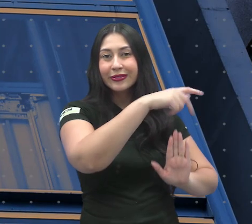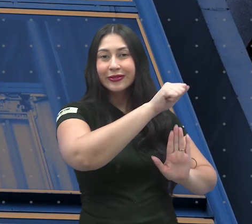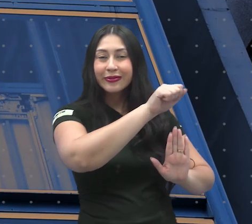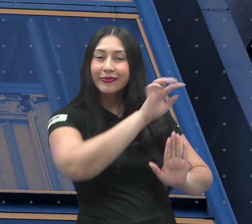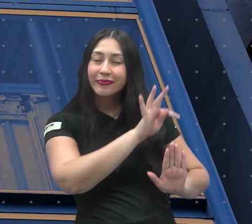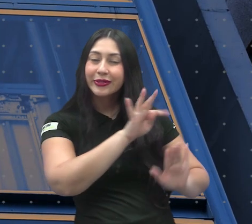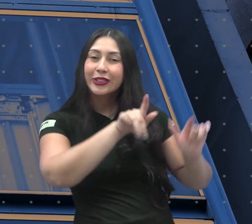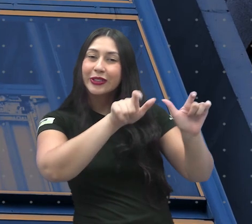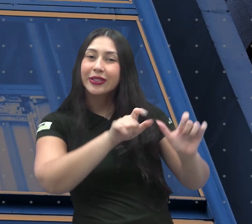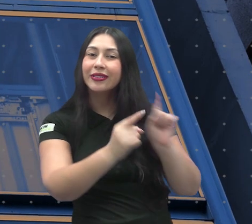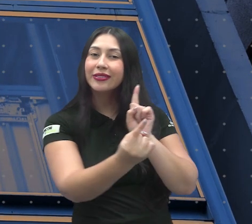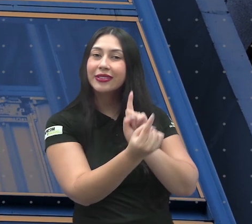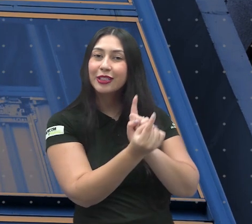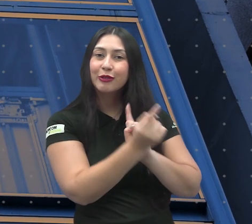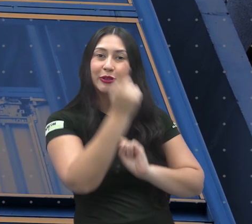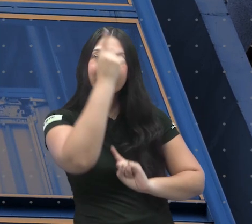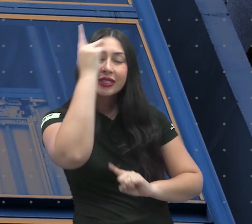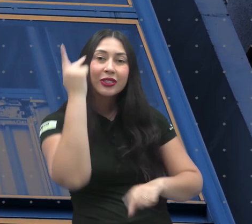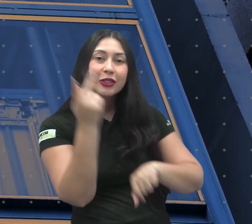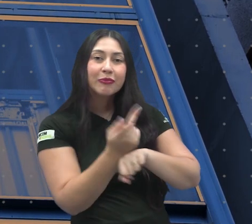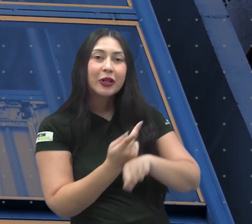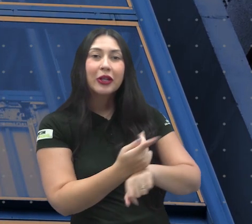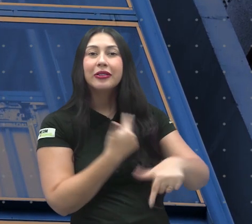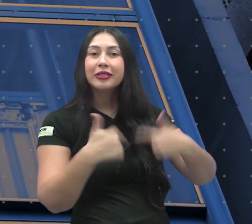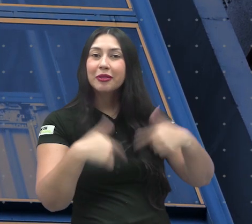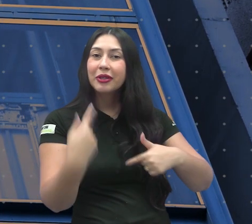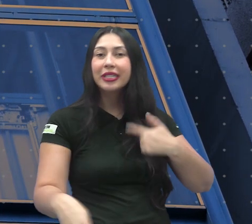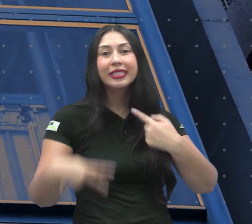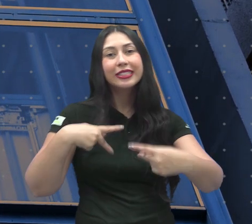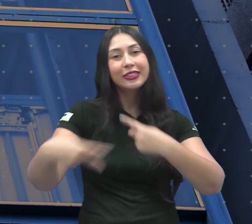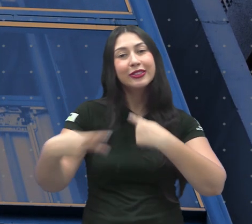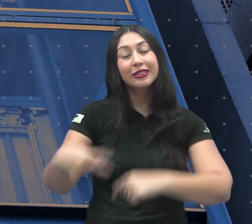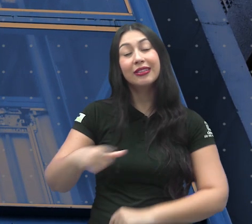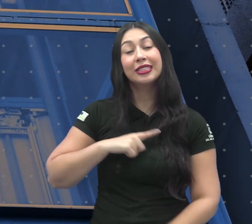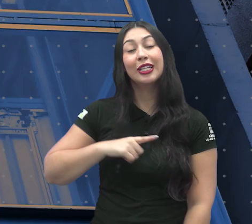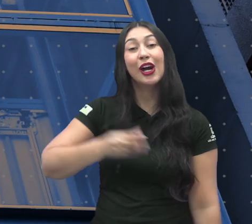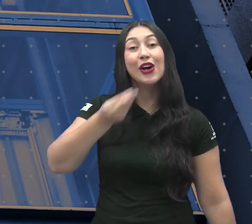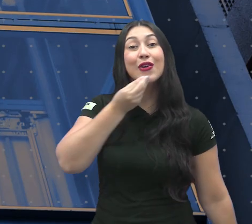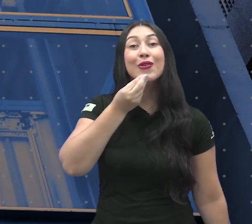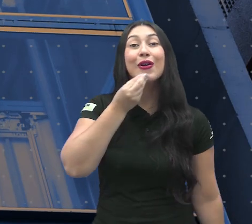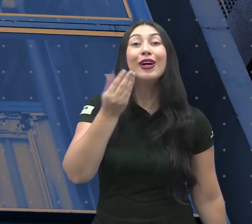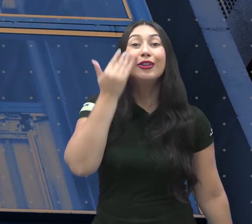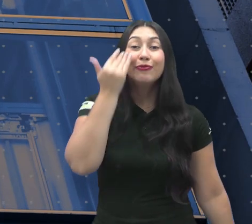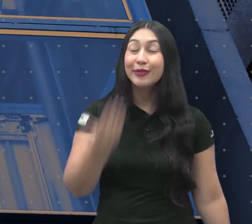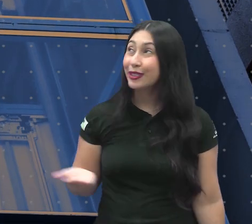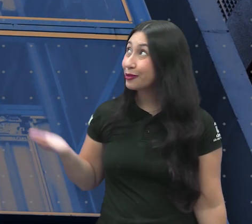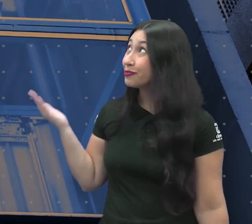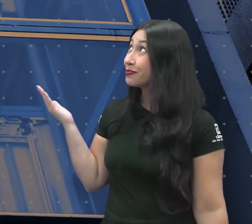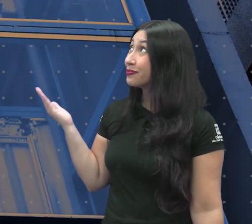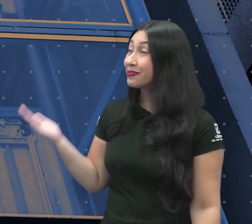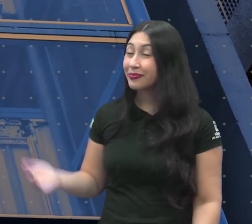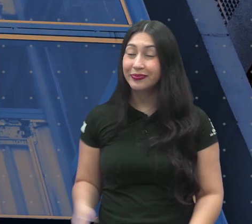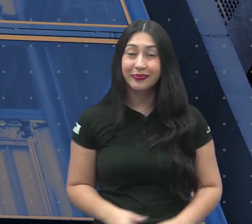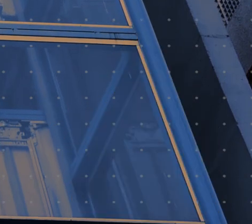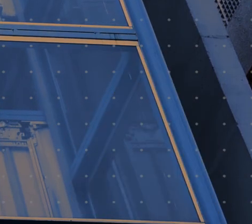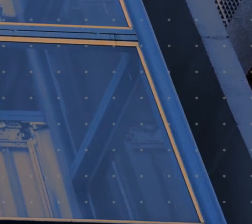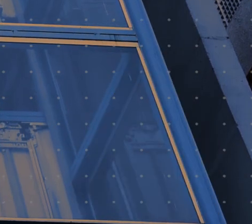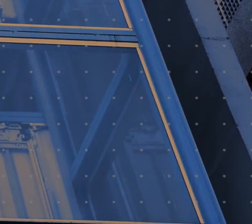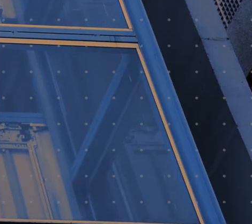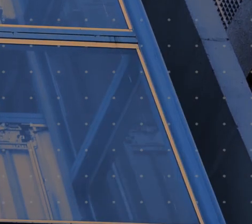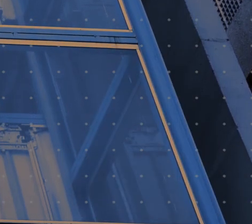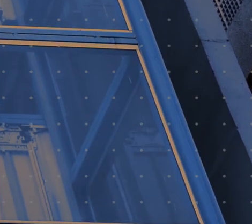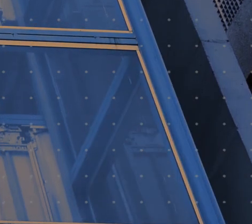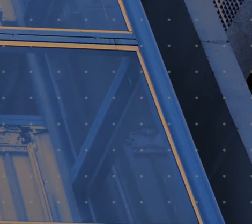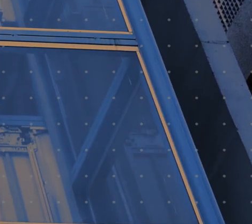O PAT, Posto de Atendimento ao Trabalhador de São José dos Campos, tem oportunidade de emprego para